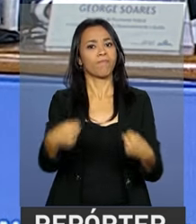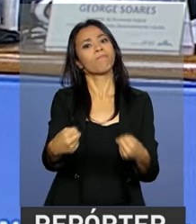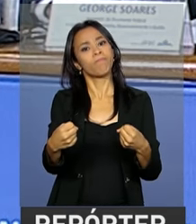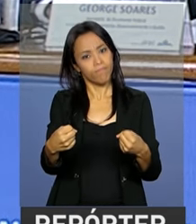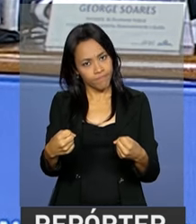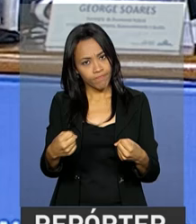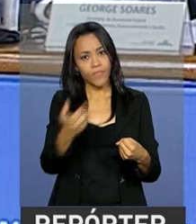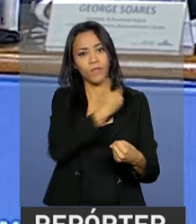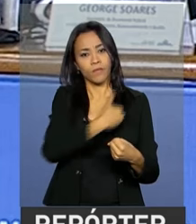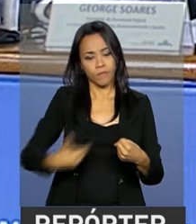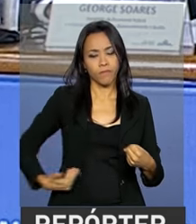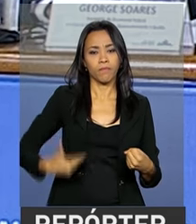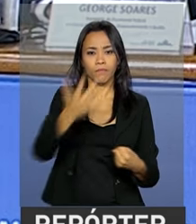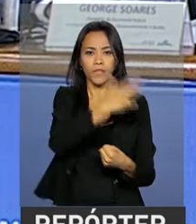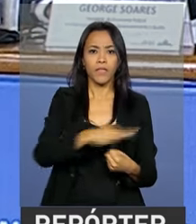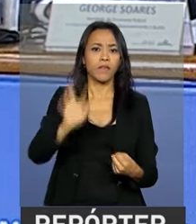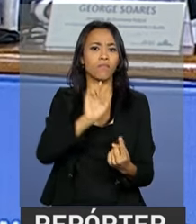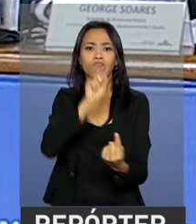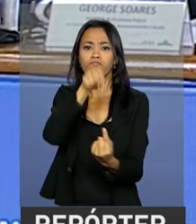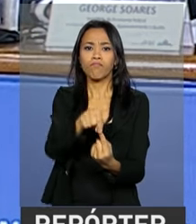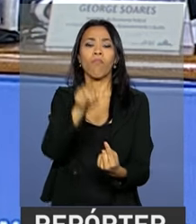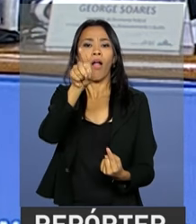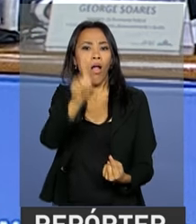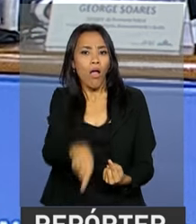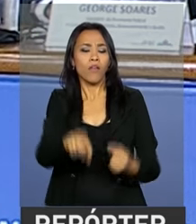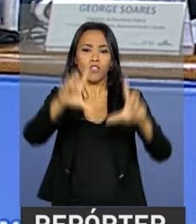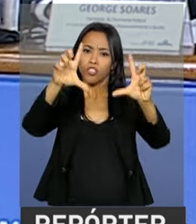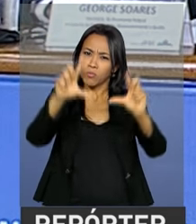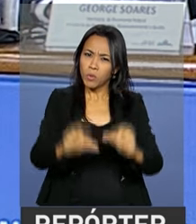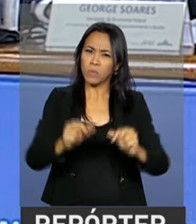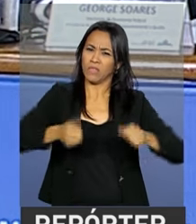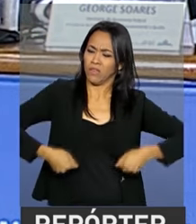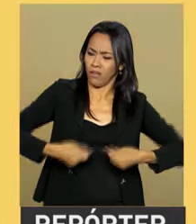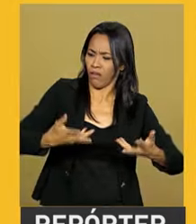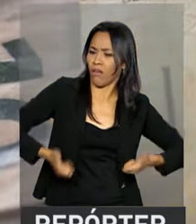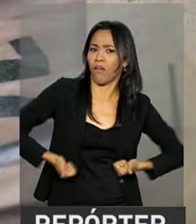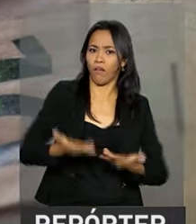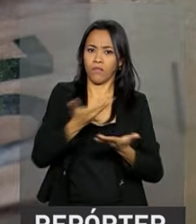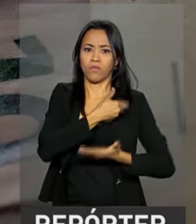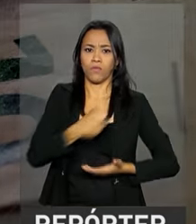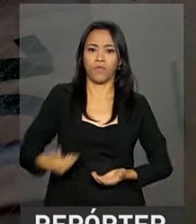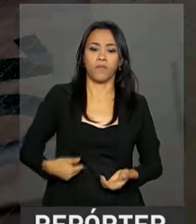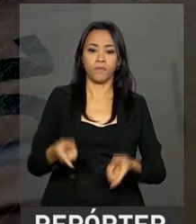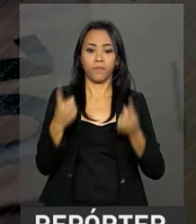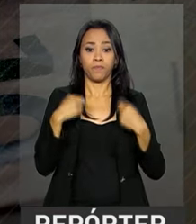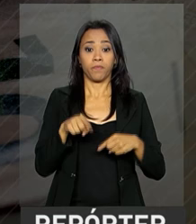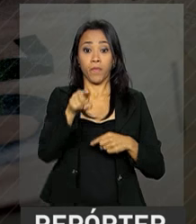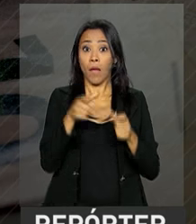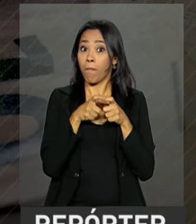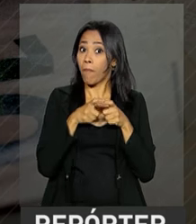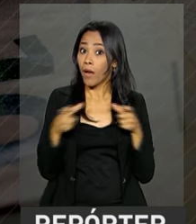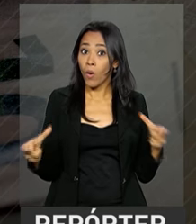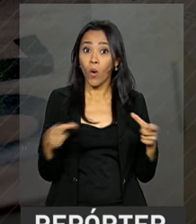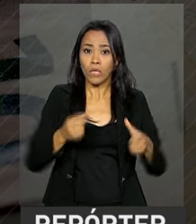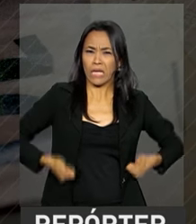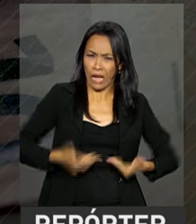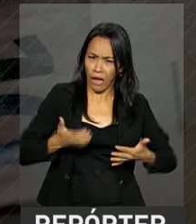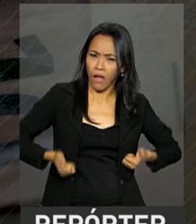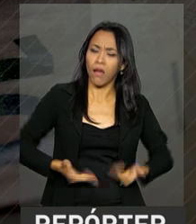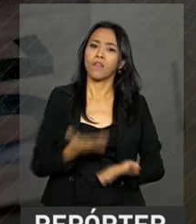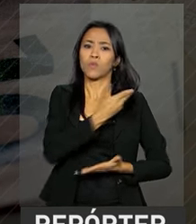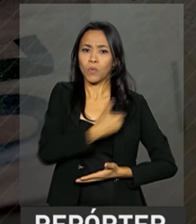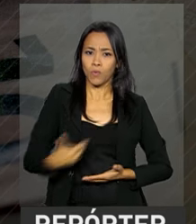bastante grande do governo federal em conter essas despesas de funcionamento. Parte das despesas para manter a máquina